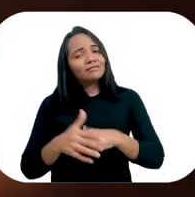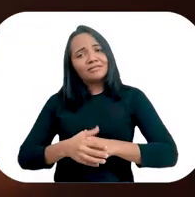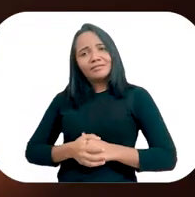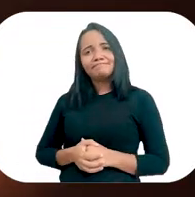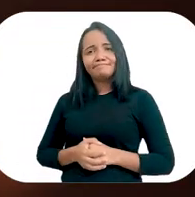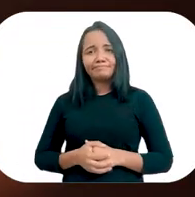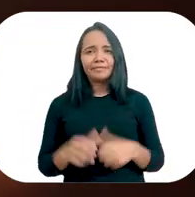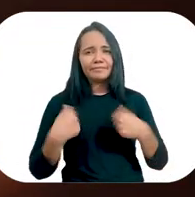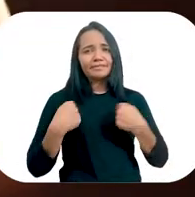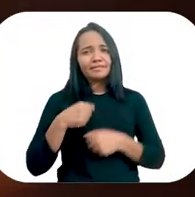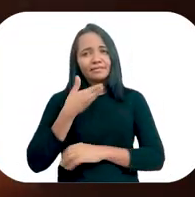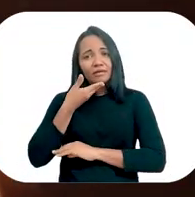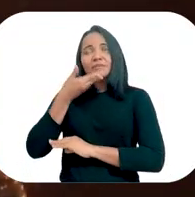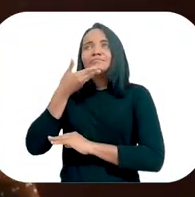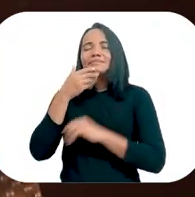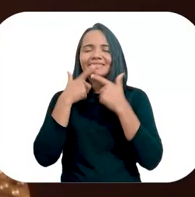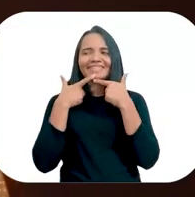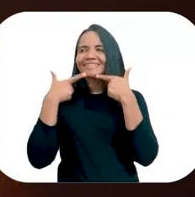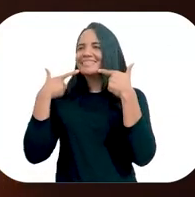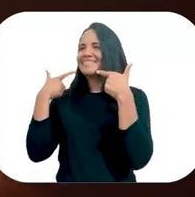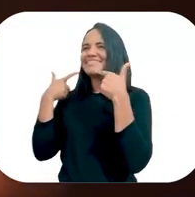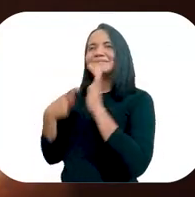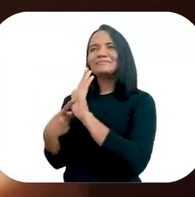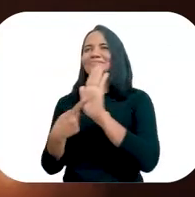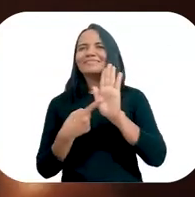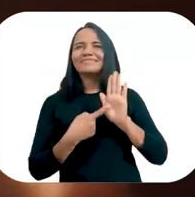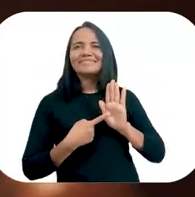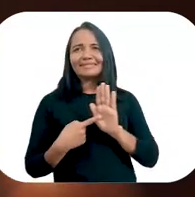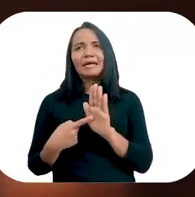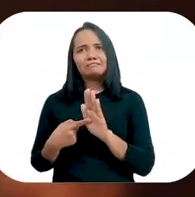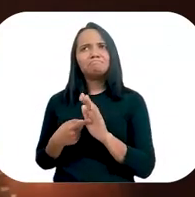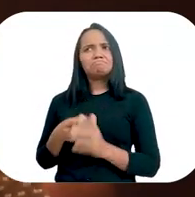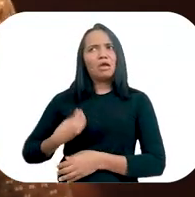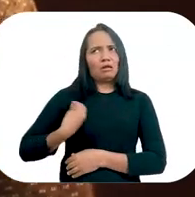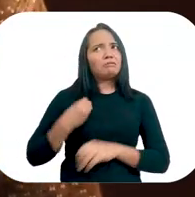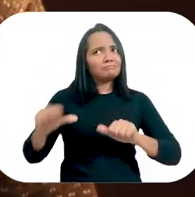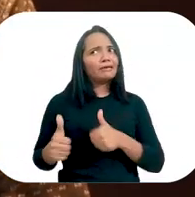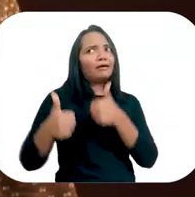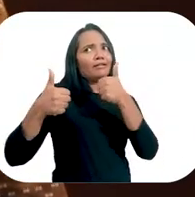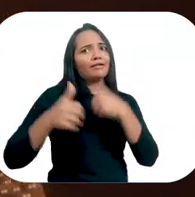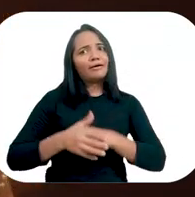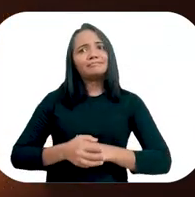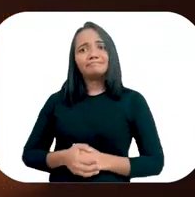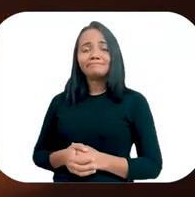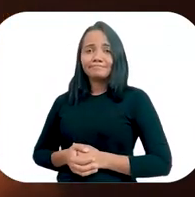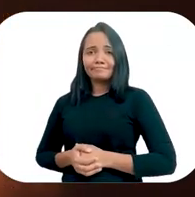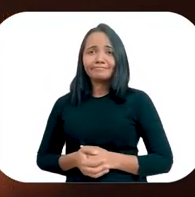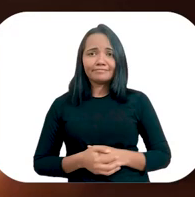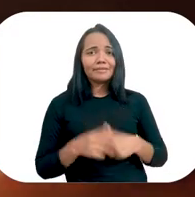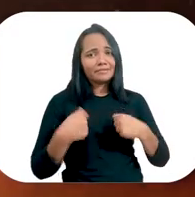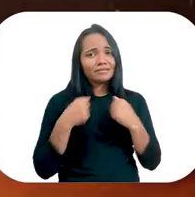deve estampar sempre um ar de alegria e dizer tudo tem melhorado. Você